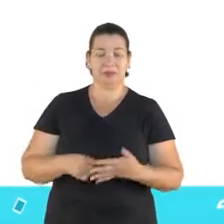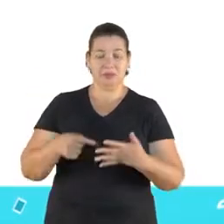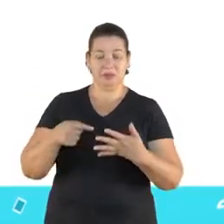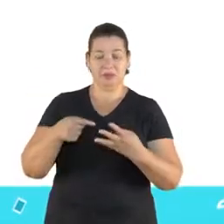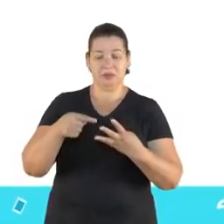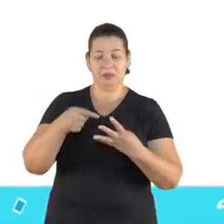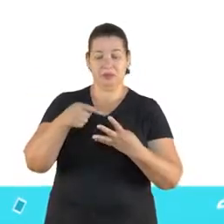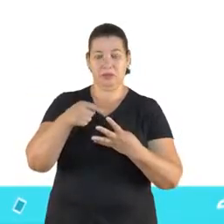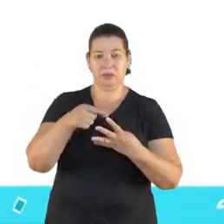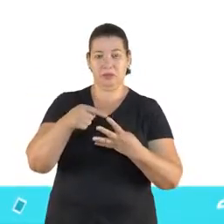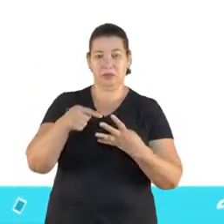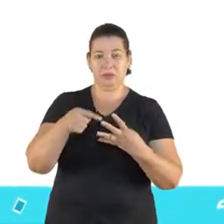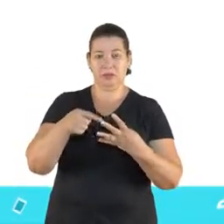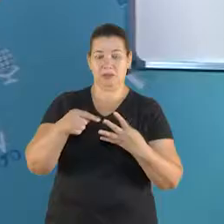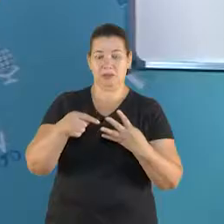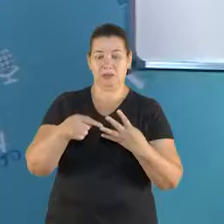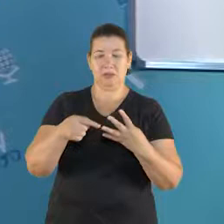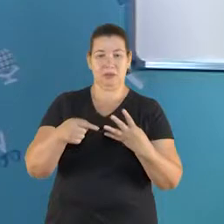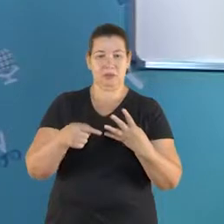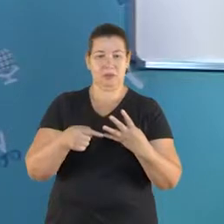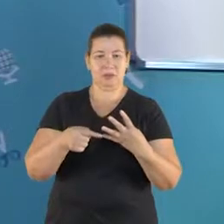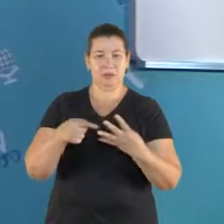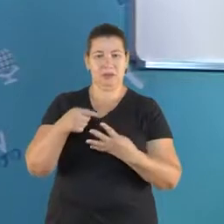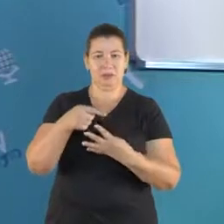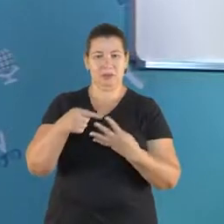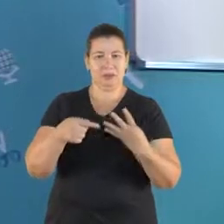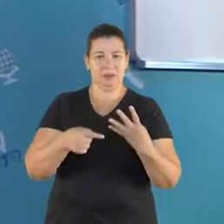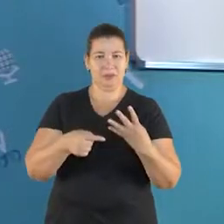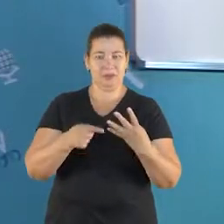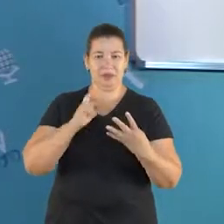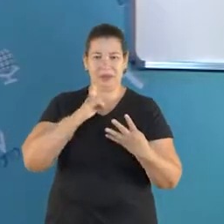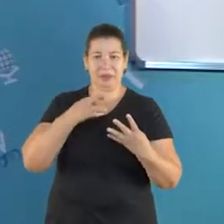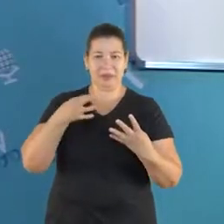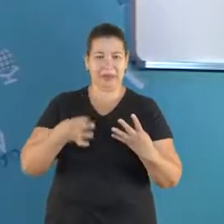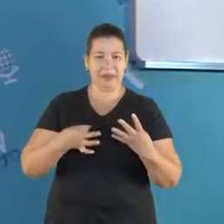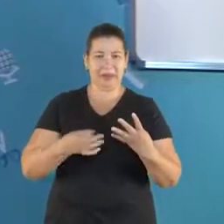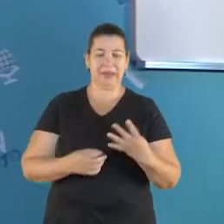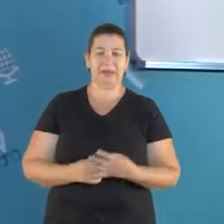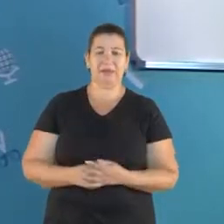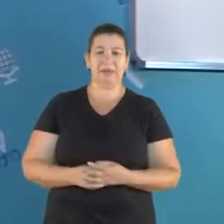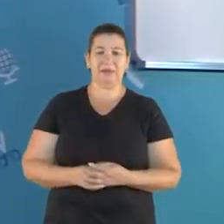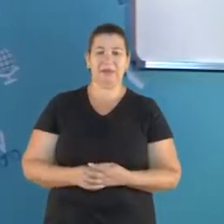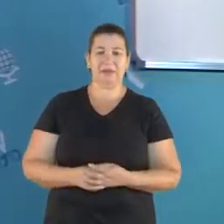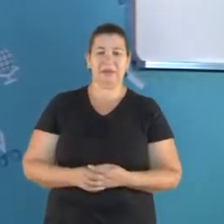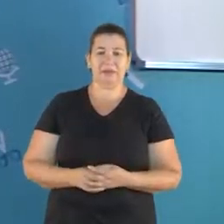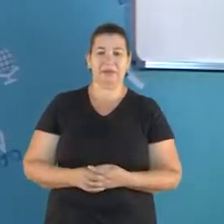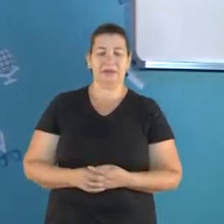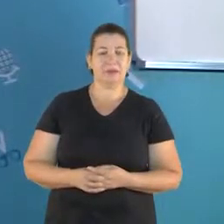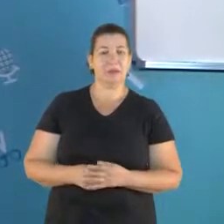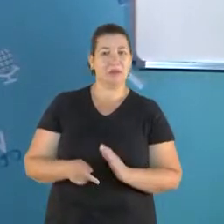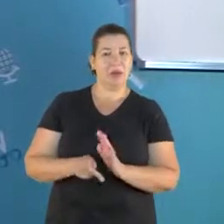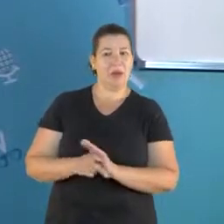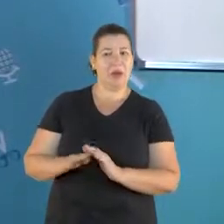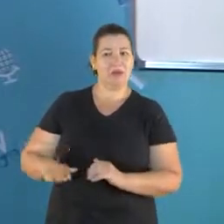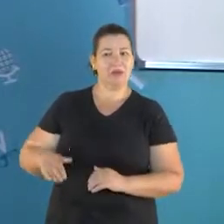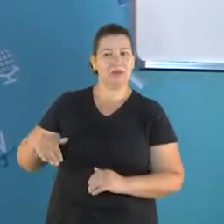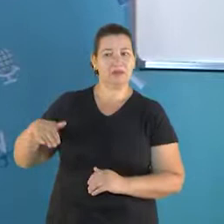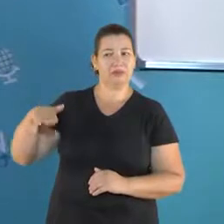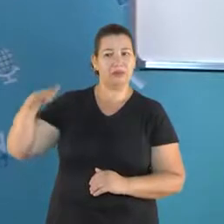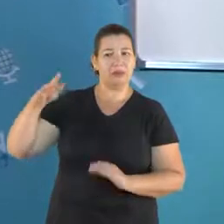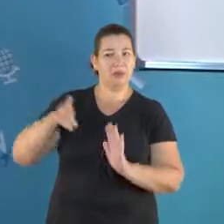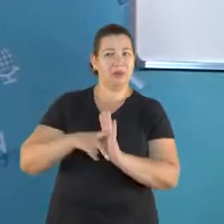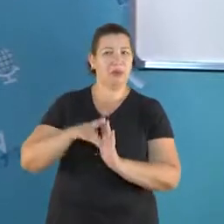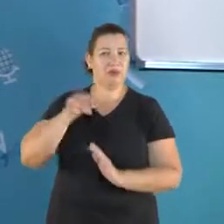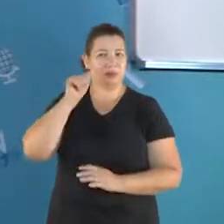crescimento e óvulo. Será essa a alternativa? O hormônio do crescimento é o hormônio